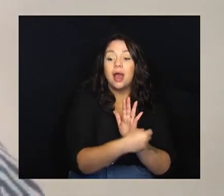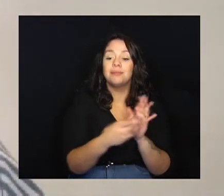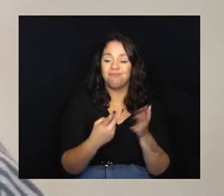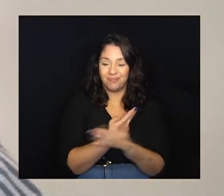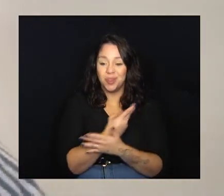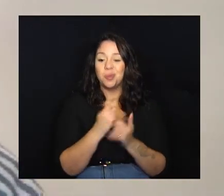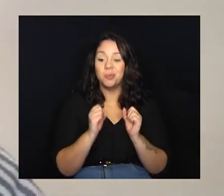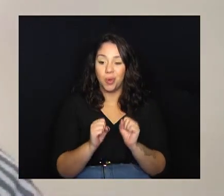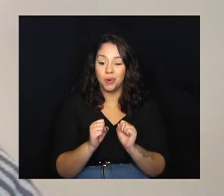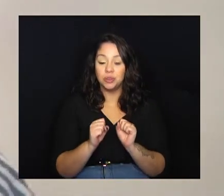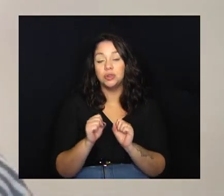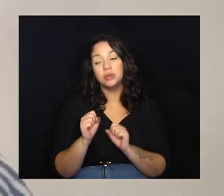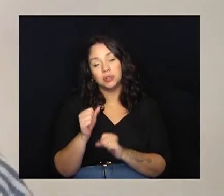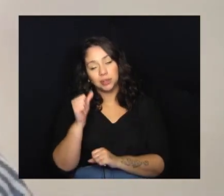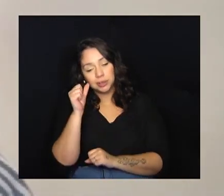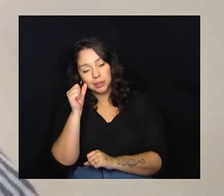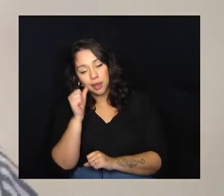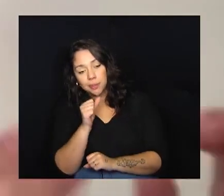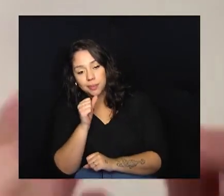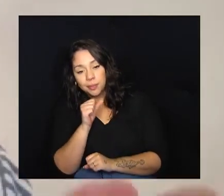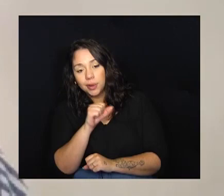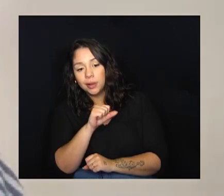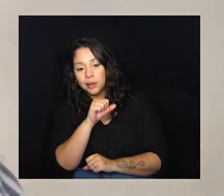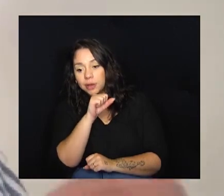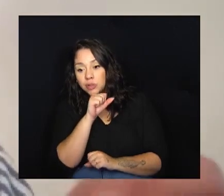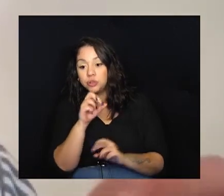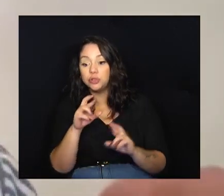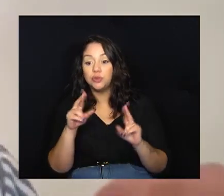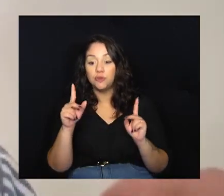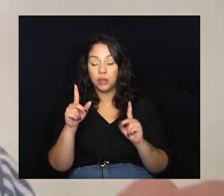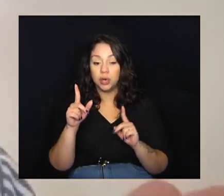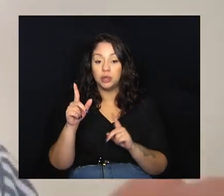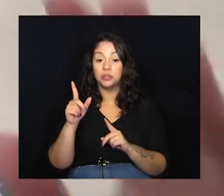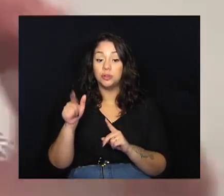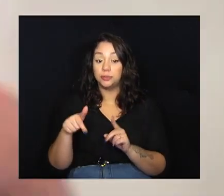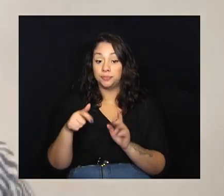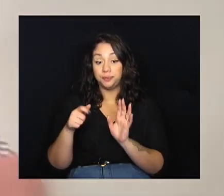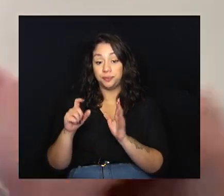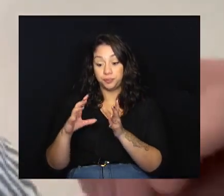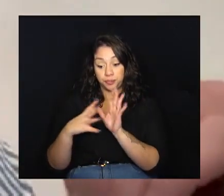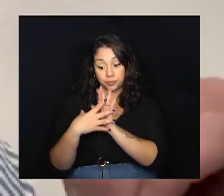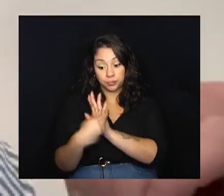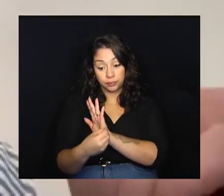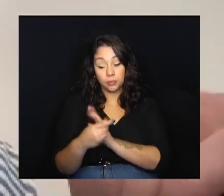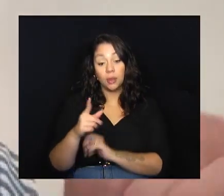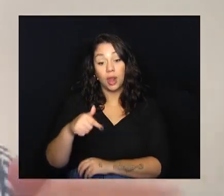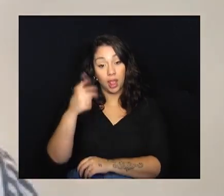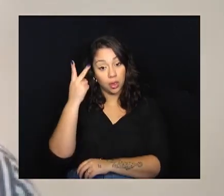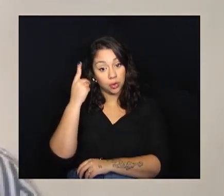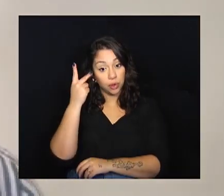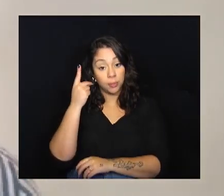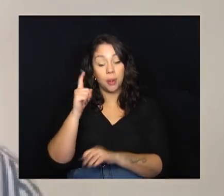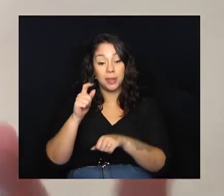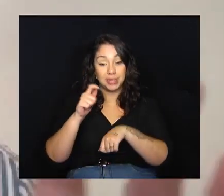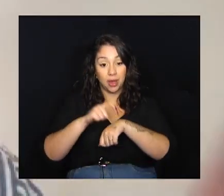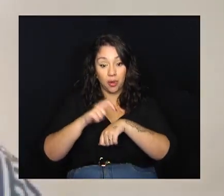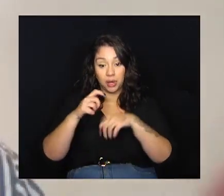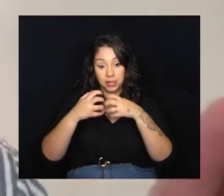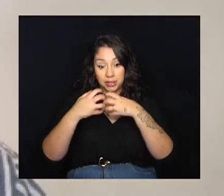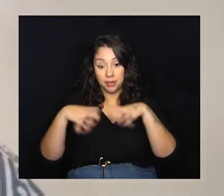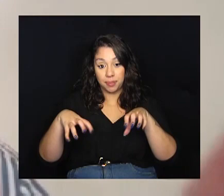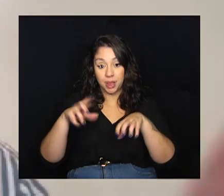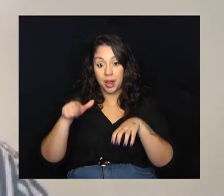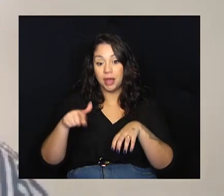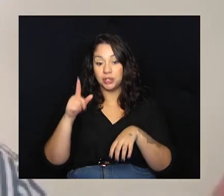diferente na mãe Na mãe o que geralmente acontece é a escrita é normal mas eu tenho uma dificuldade na hora de separar entendeu então